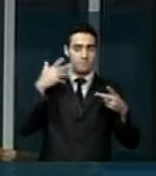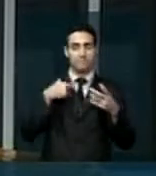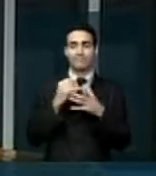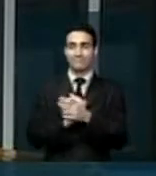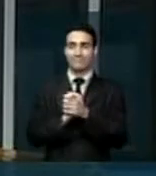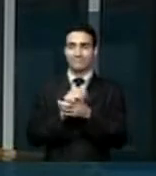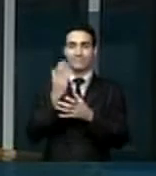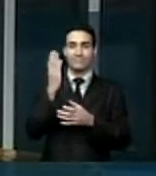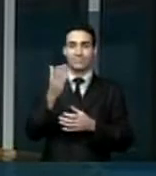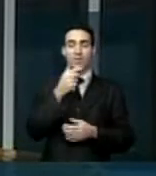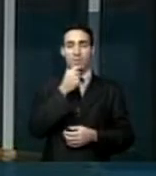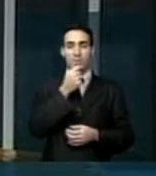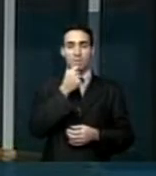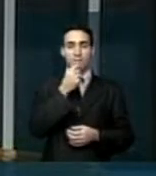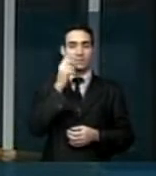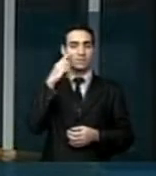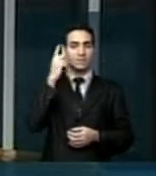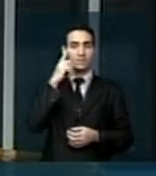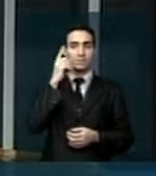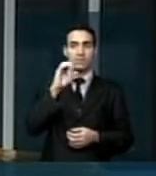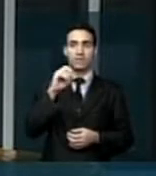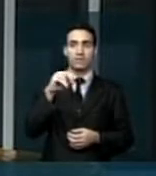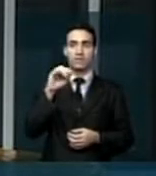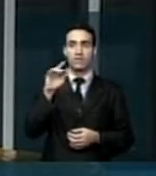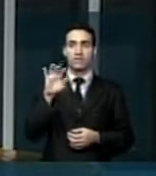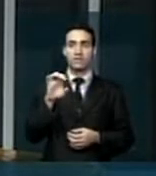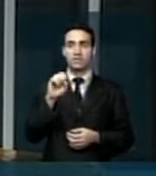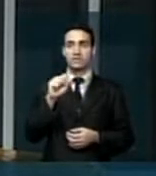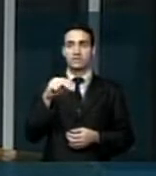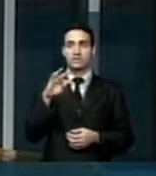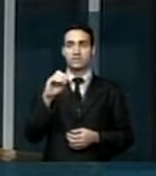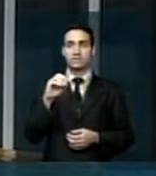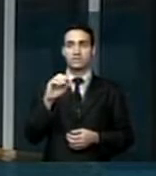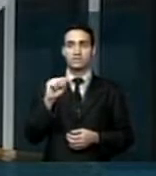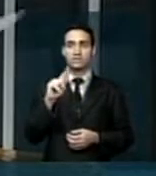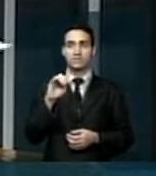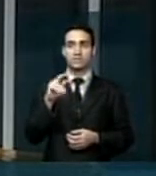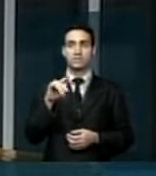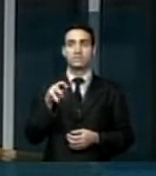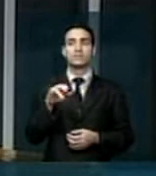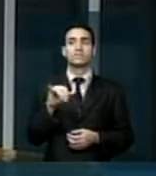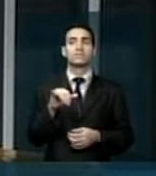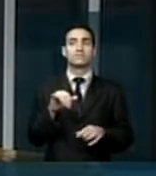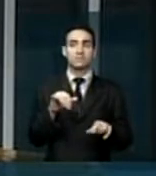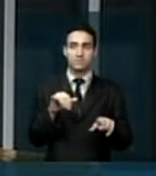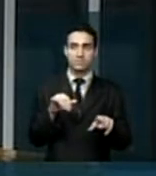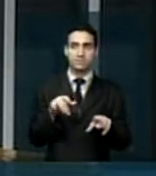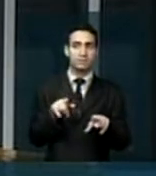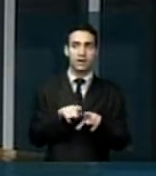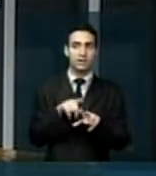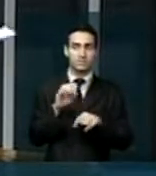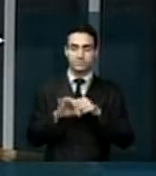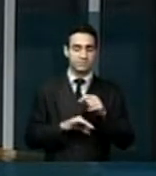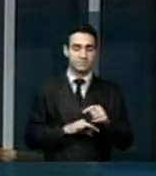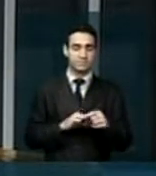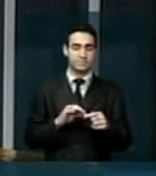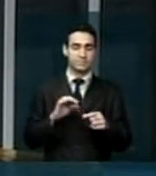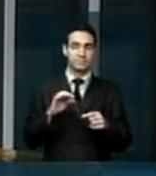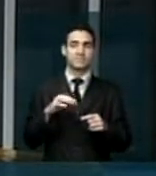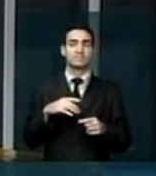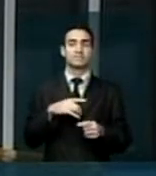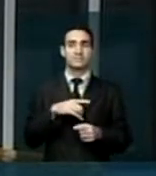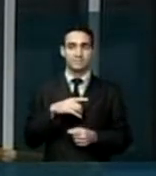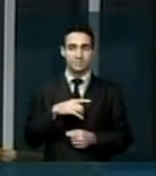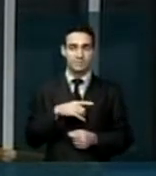saudar o deputado Onofre Santo Agostinho, porque ele comentava aqui sobre o perigo que